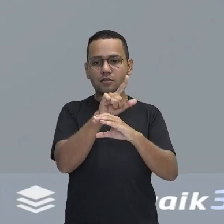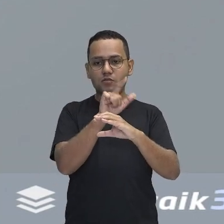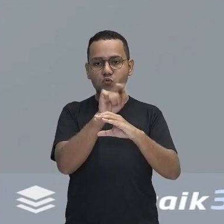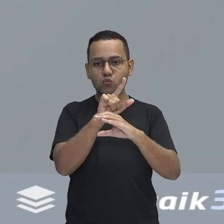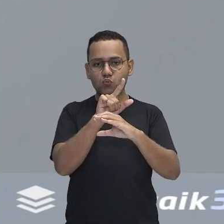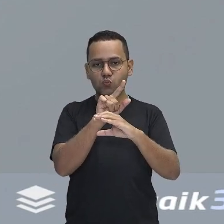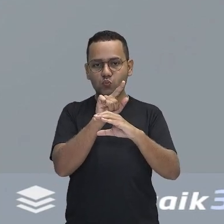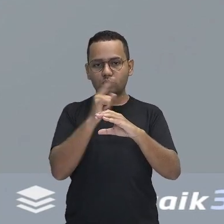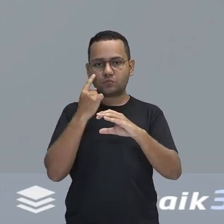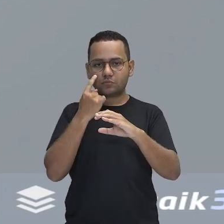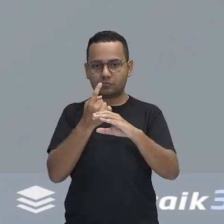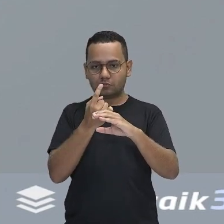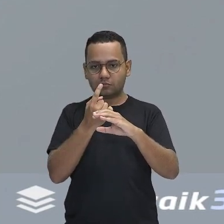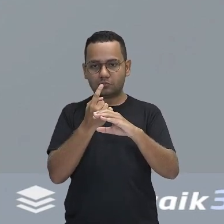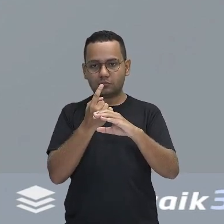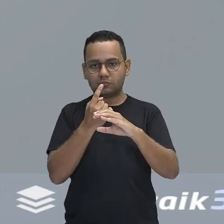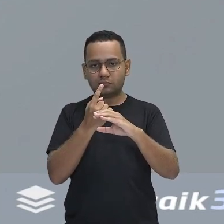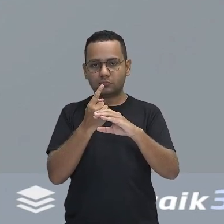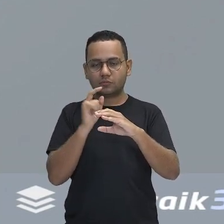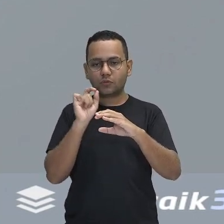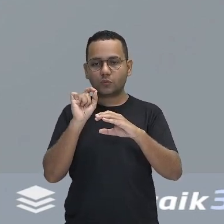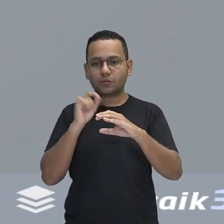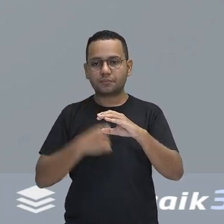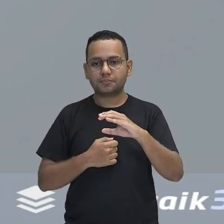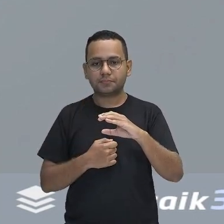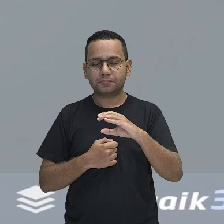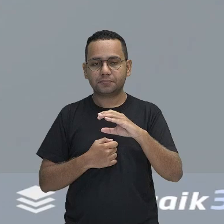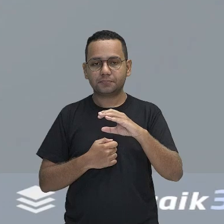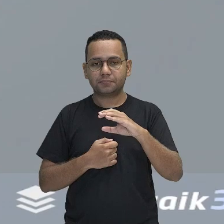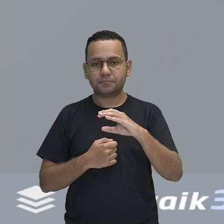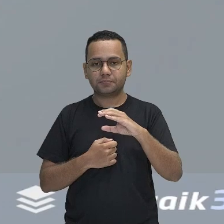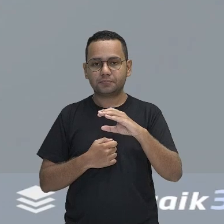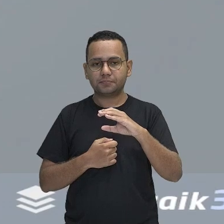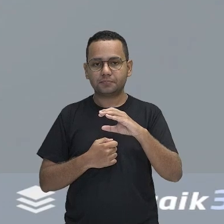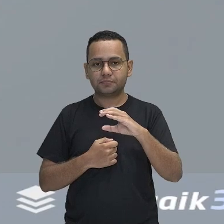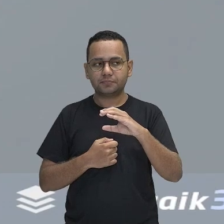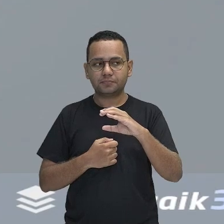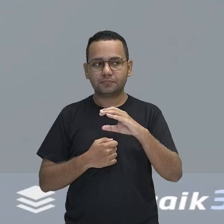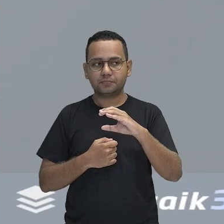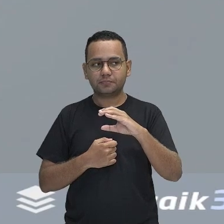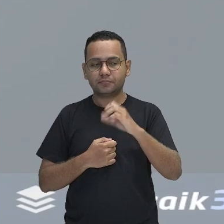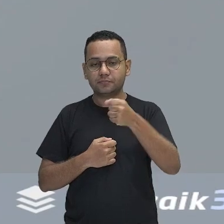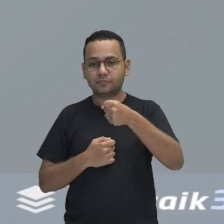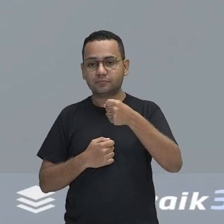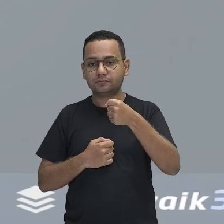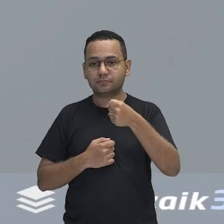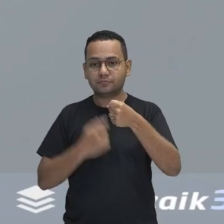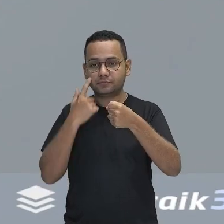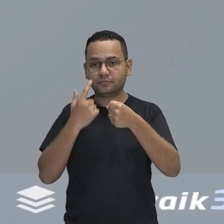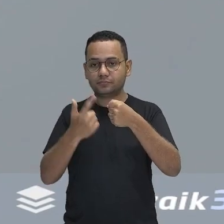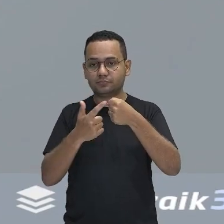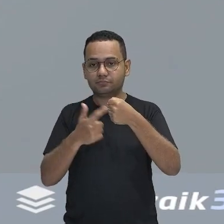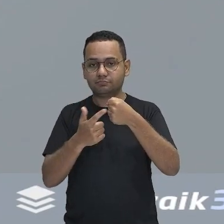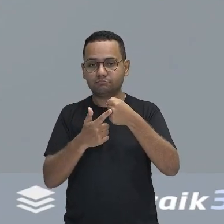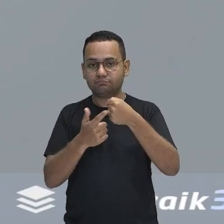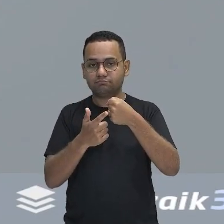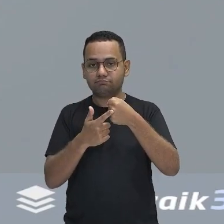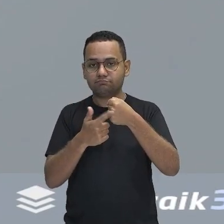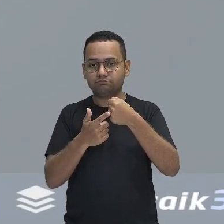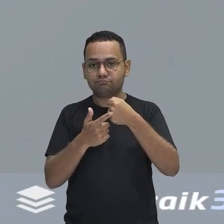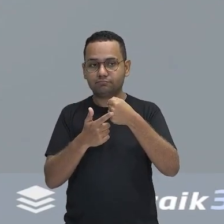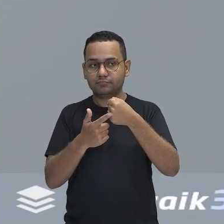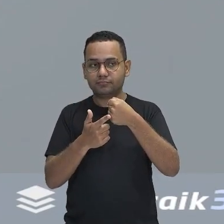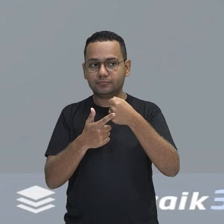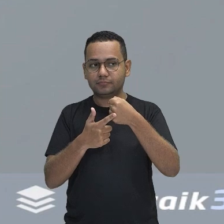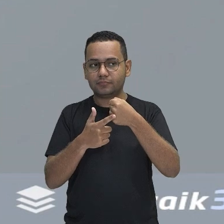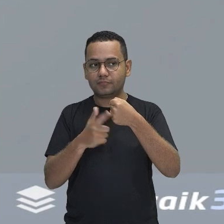A parte azul, certo? É o quê? É quando o sangue está chegando dos